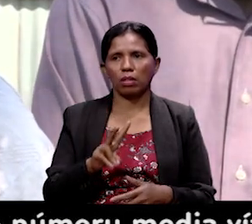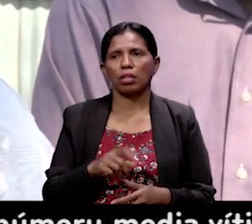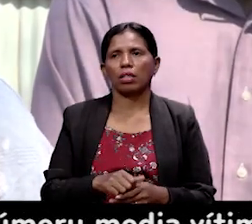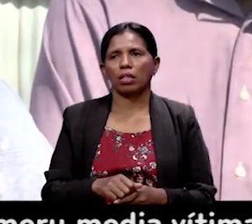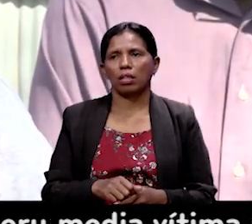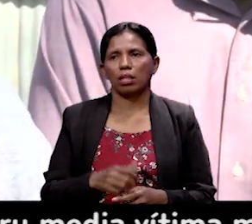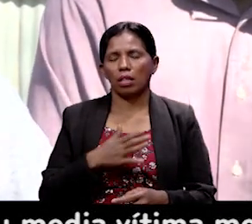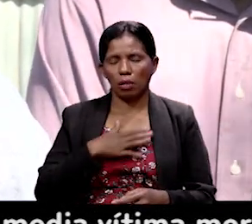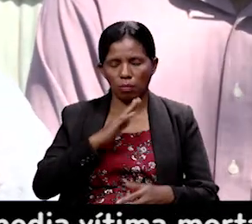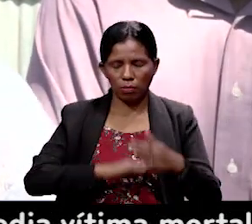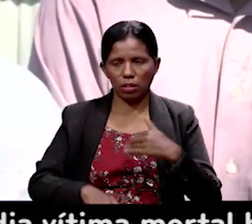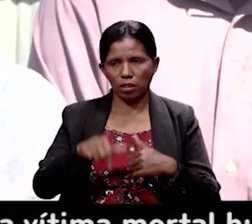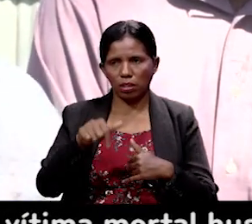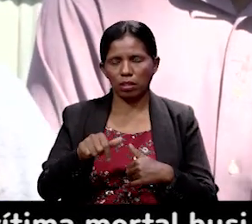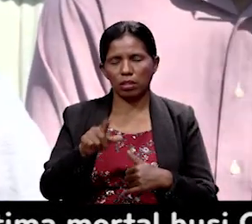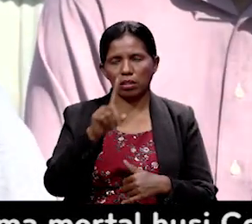Há morrer em